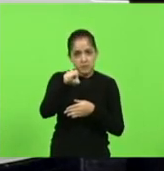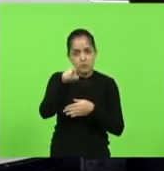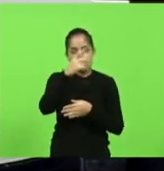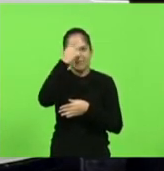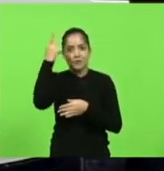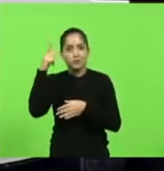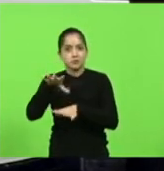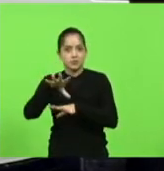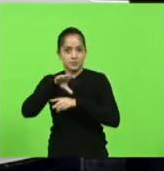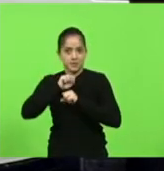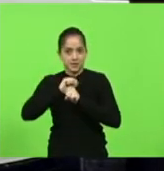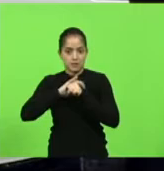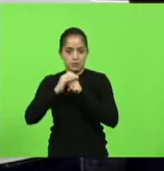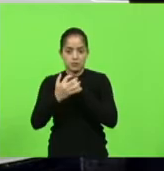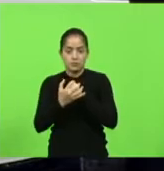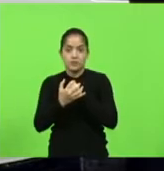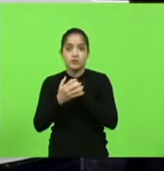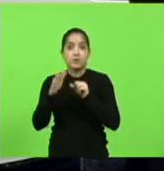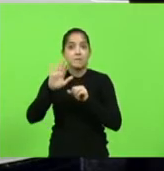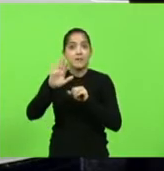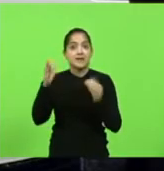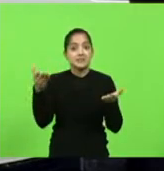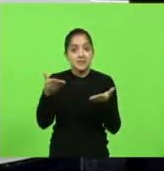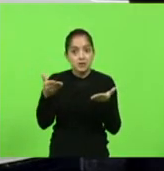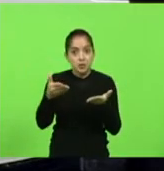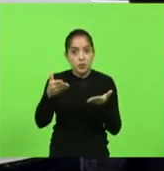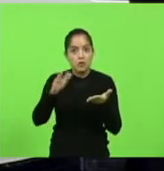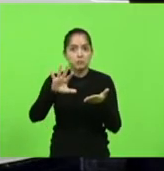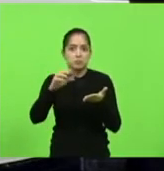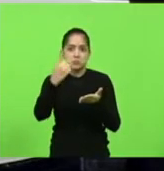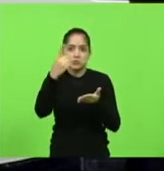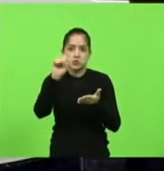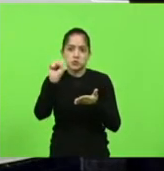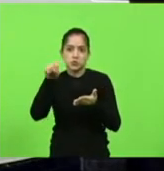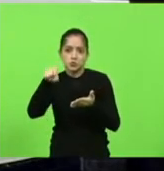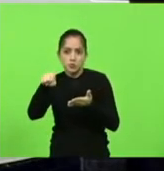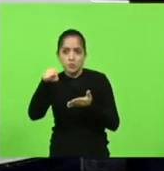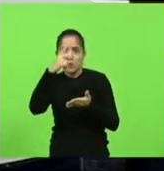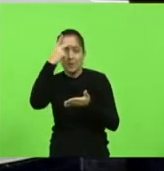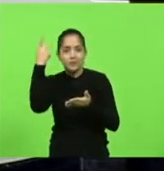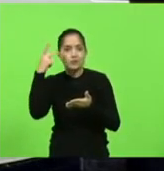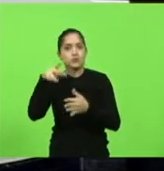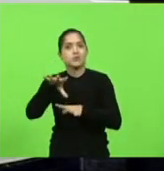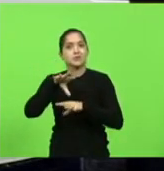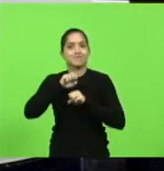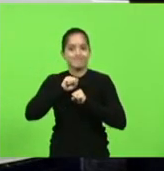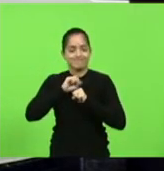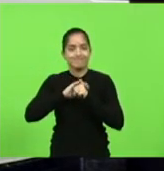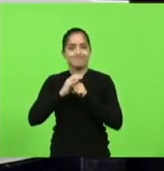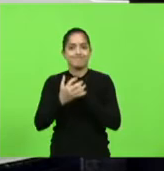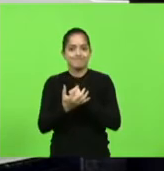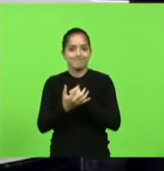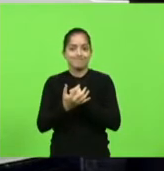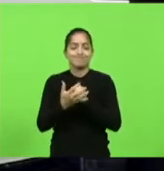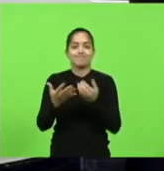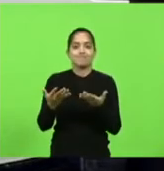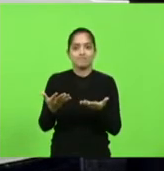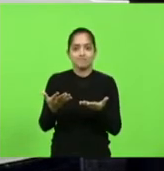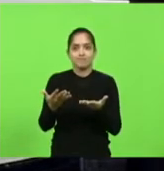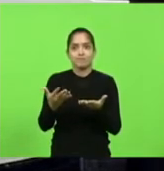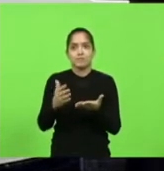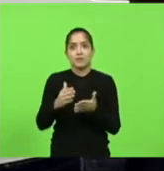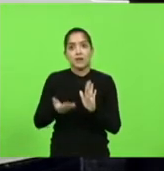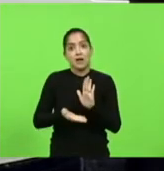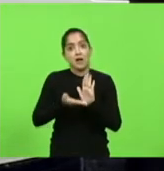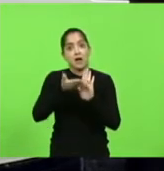contaminadas. E agora nós estamos com média de 18 mil pessoas contaminadas. É uma média muito